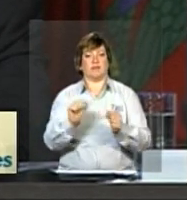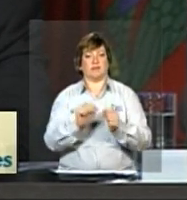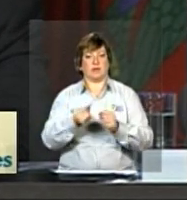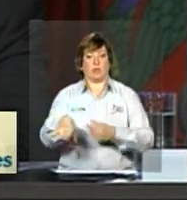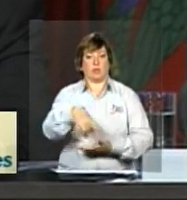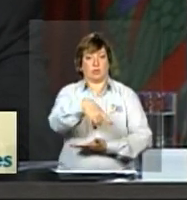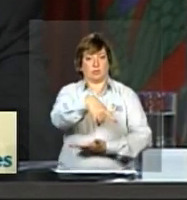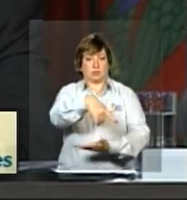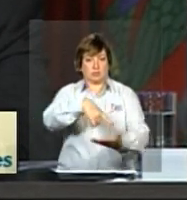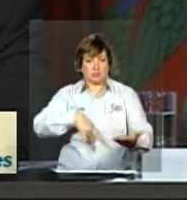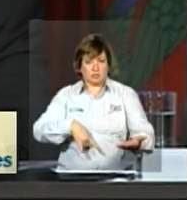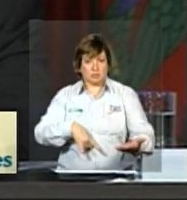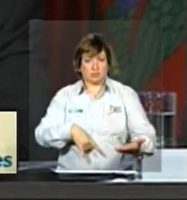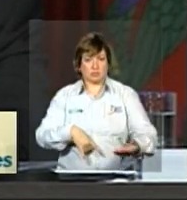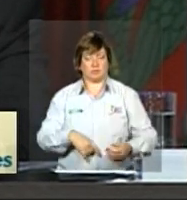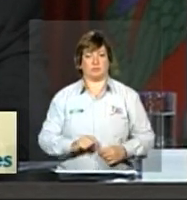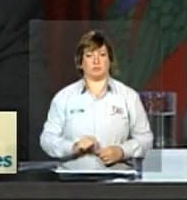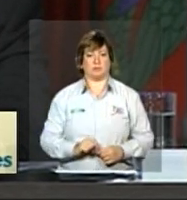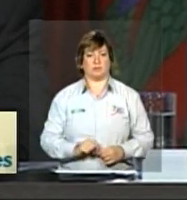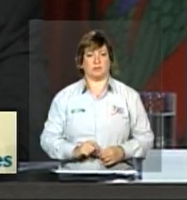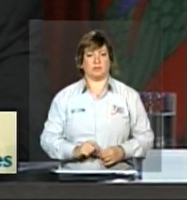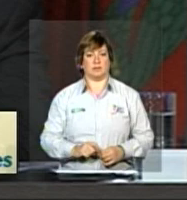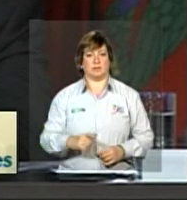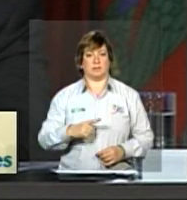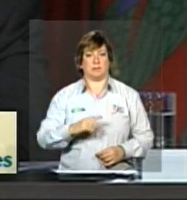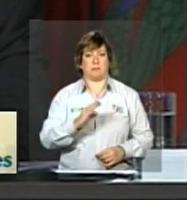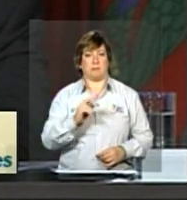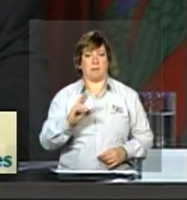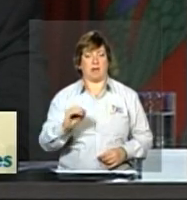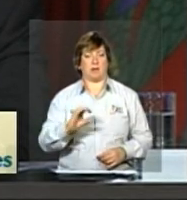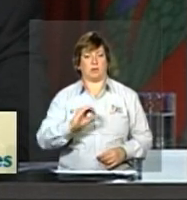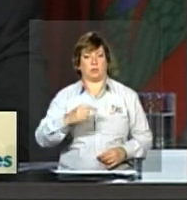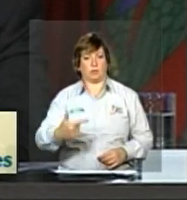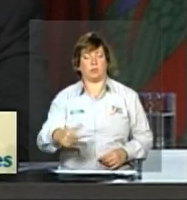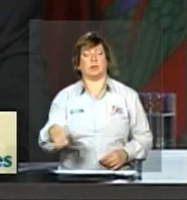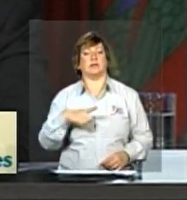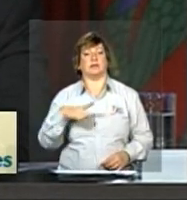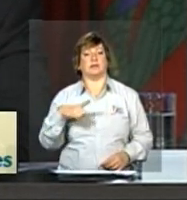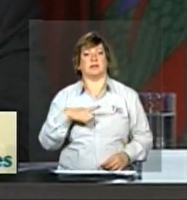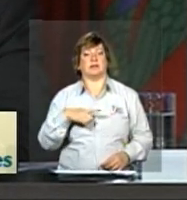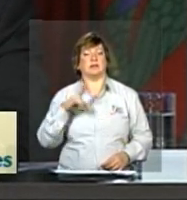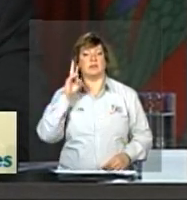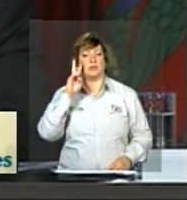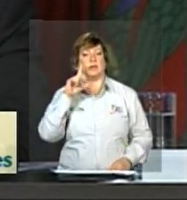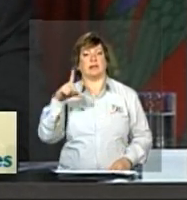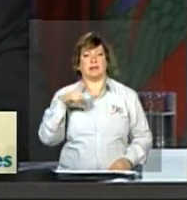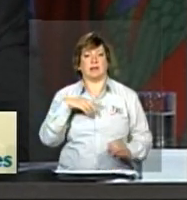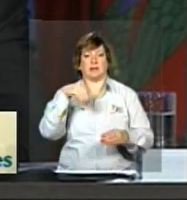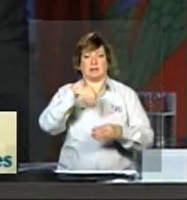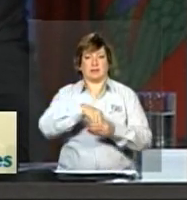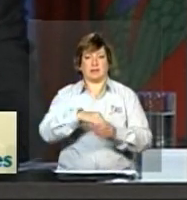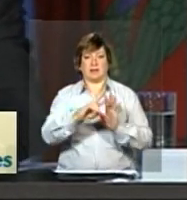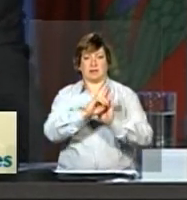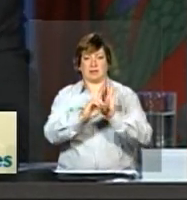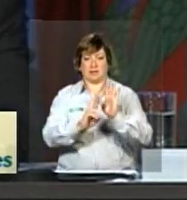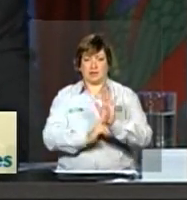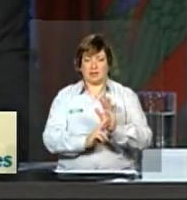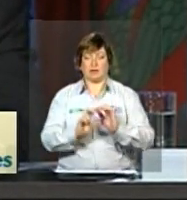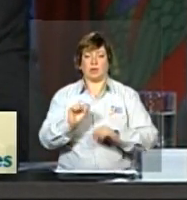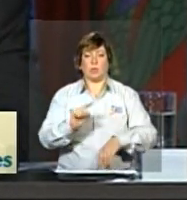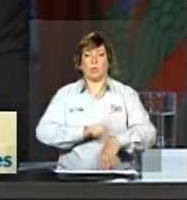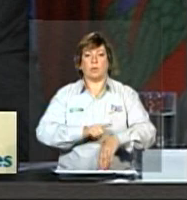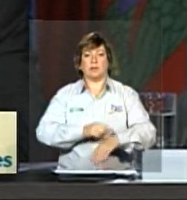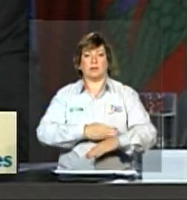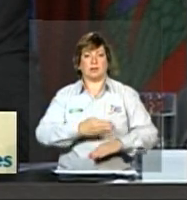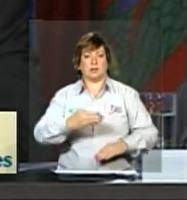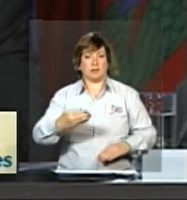A/Conference 216/2 containing the provisional rules of procedure recommended to the conference by the Preparatory Committee at its third session in Rio de Janeiro in